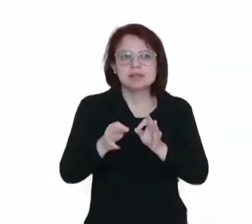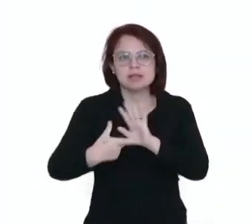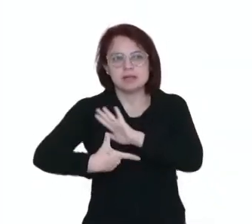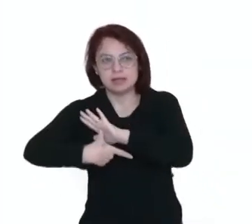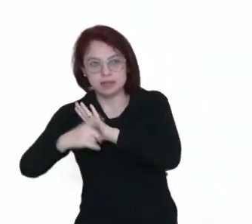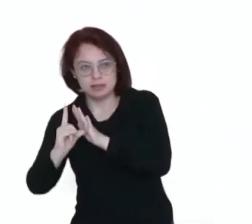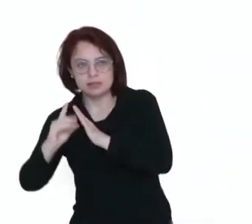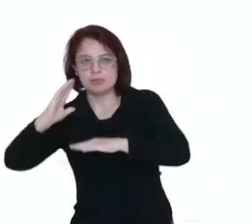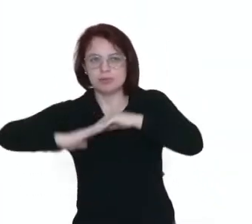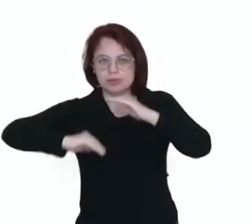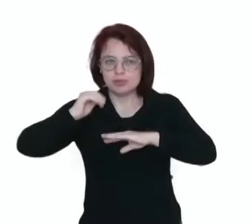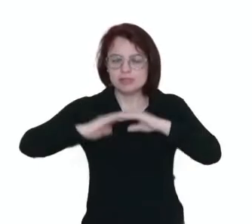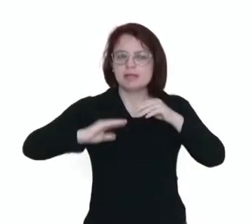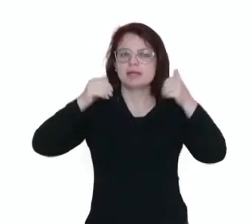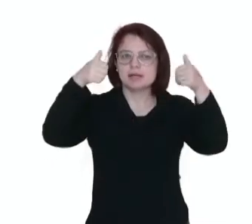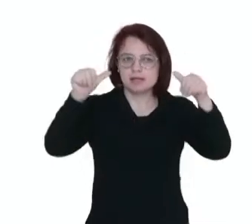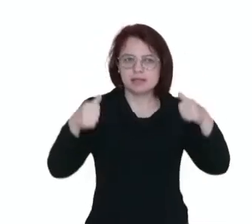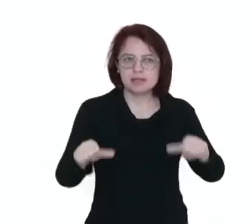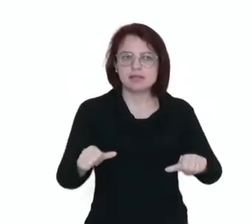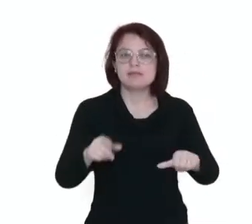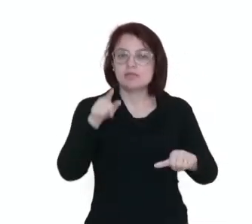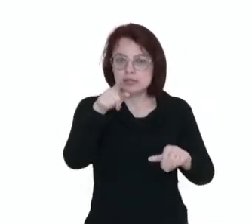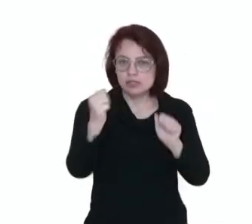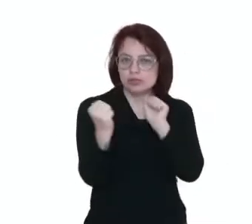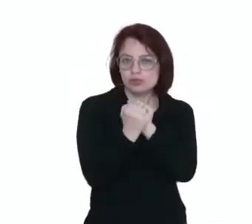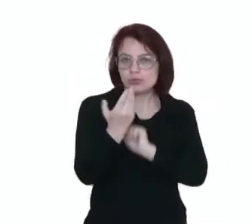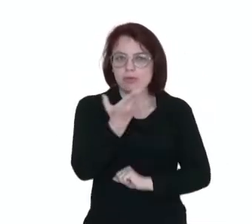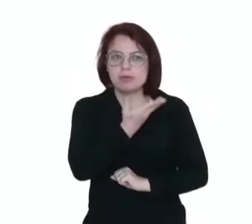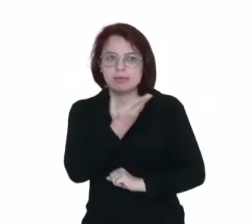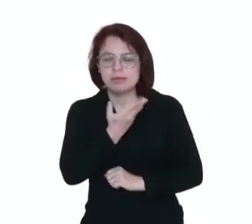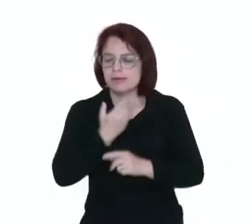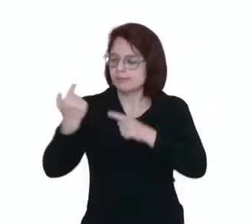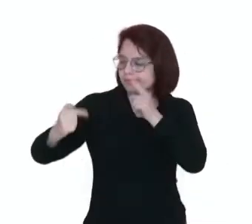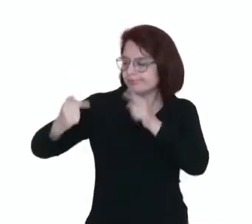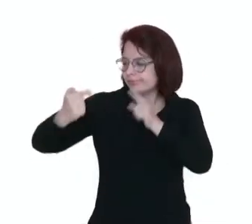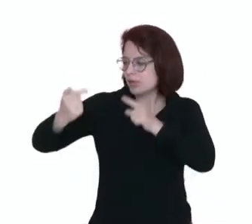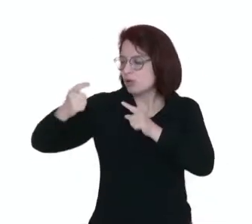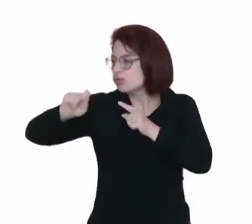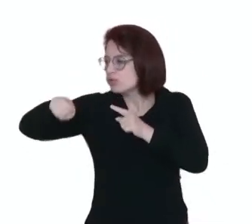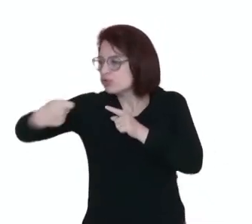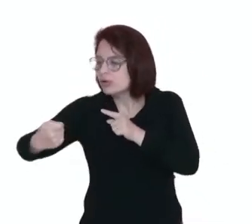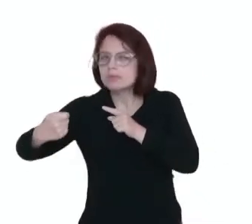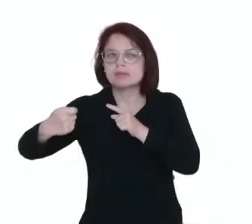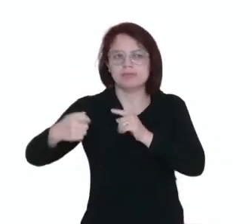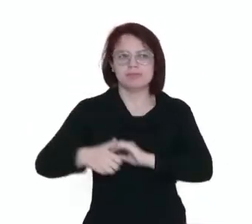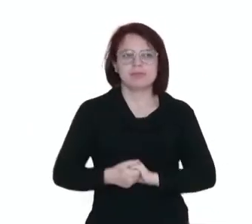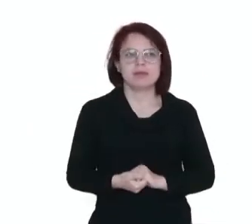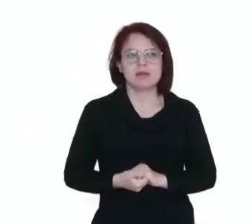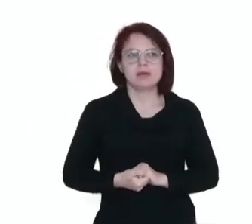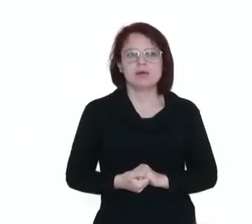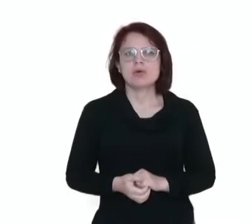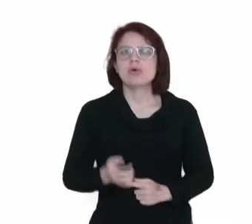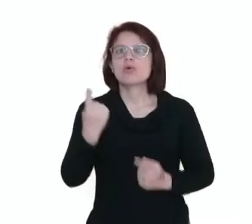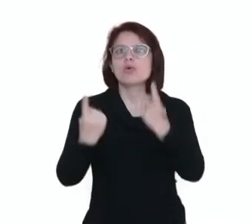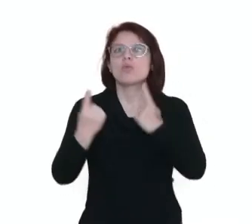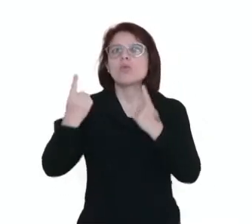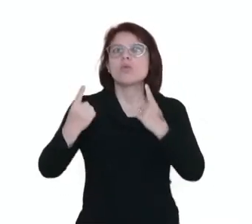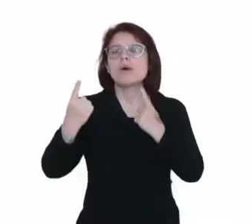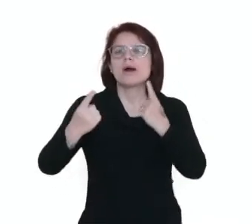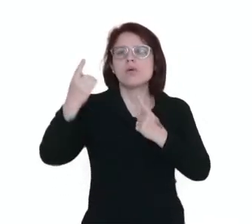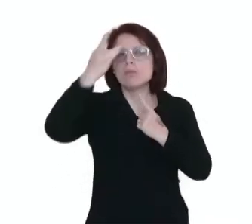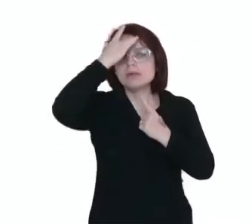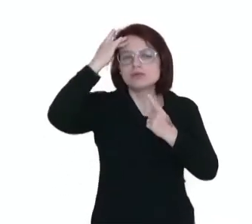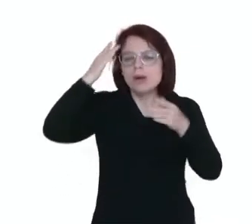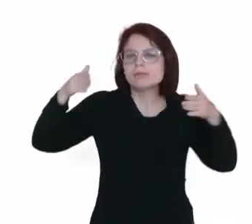de produzir o cartaz, você e seu colega devem refletir e discutir as seguintes questões. Qual é o público leitor do